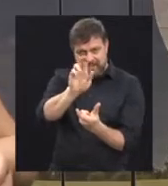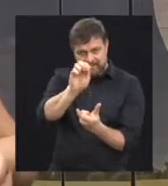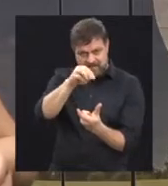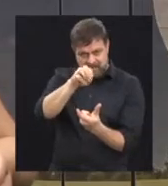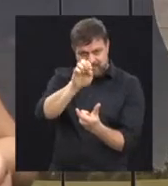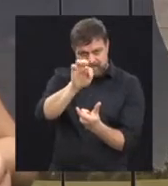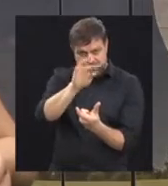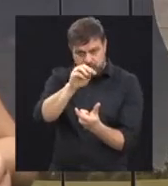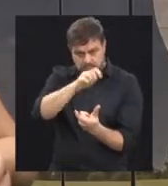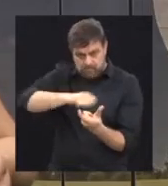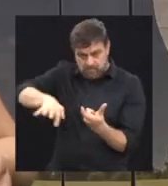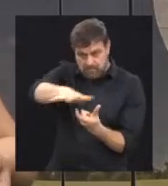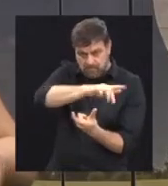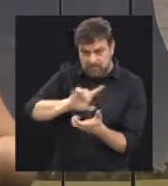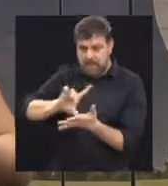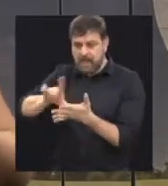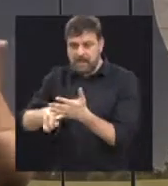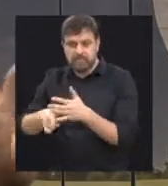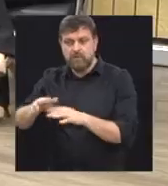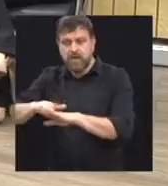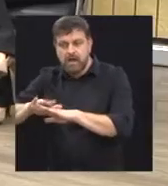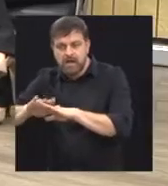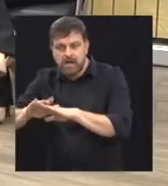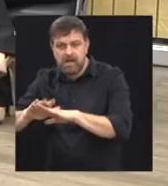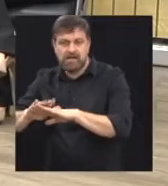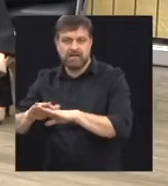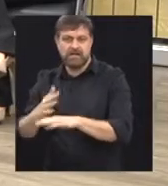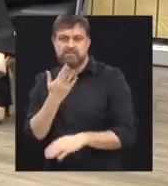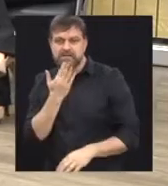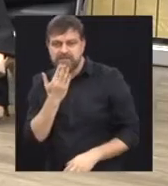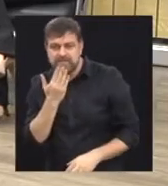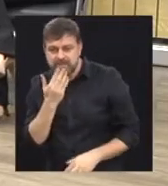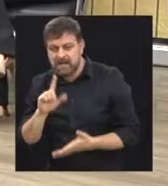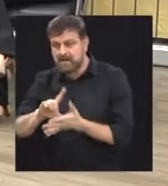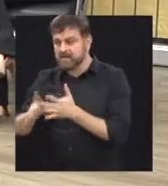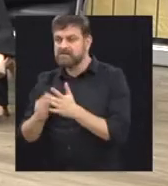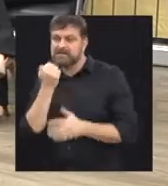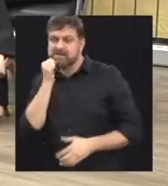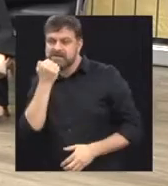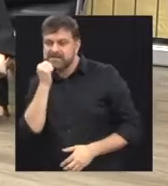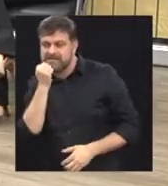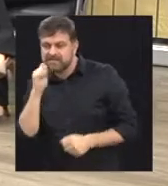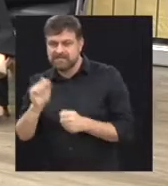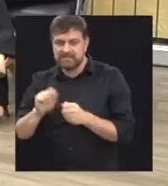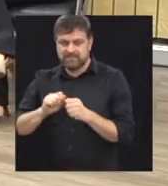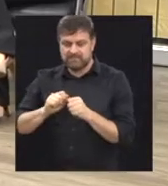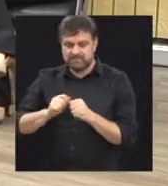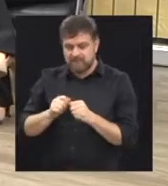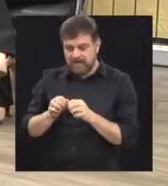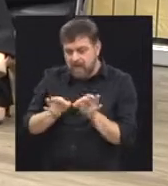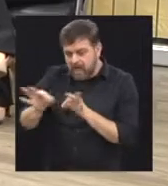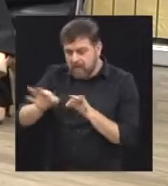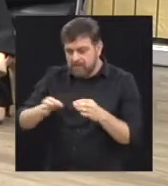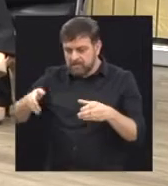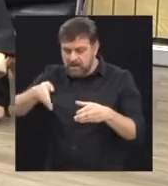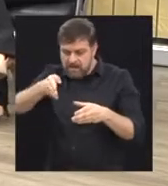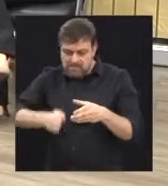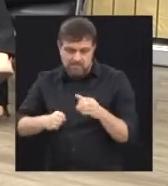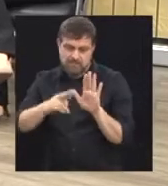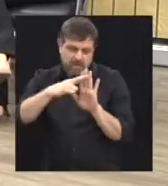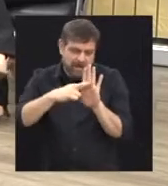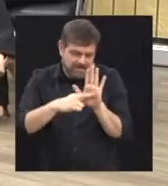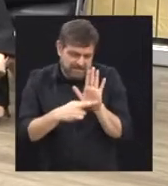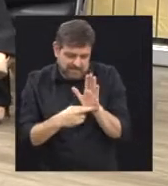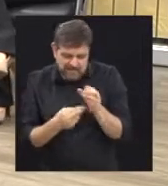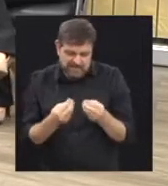ela vai para o ateliê da matemática, das contas, né, da ciência, onde vão fazer receitas, onde vão experimentar